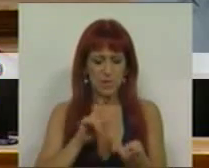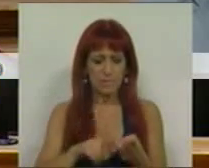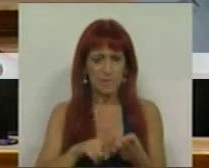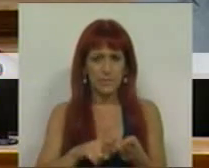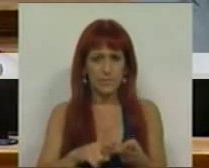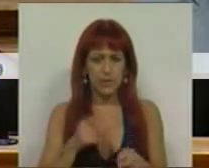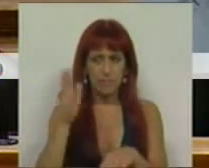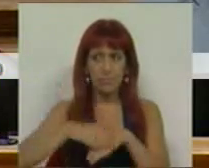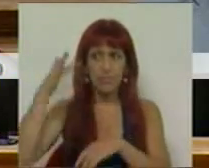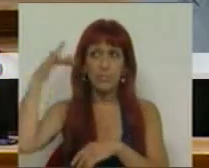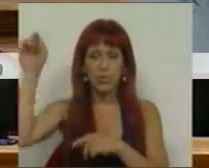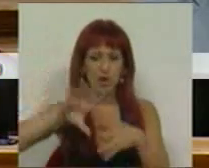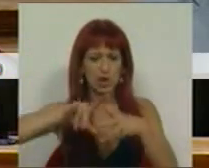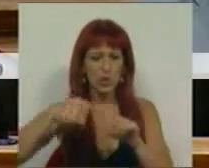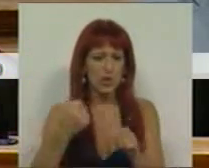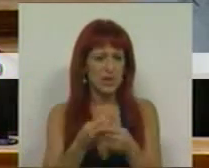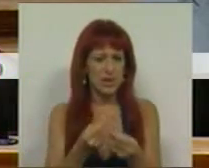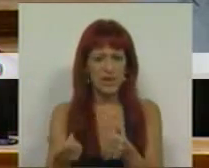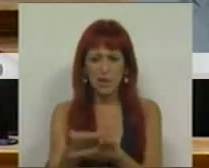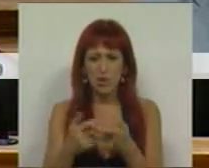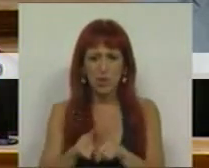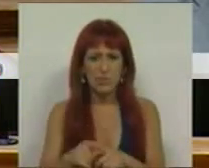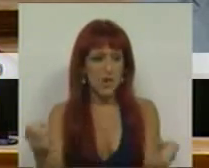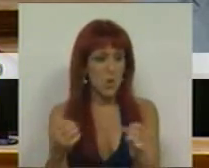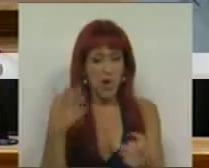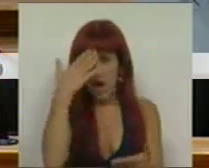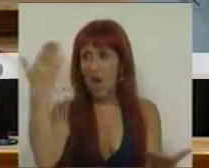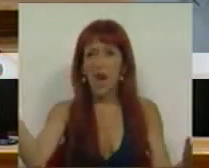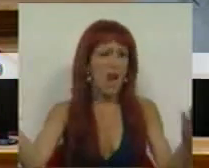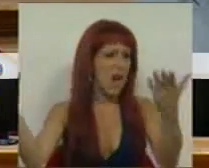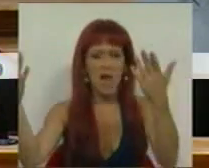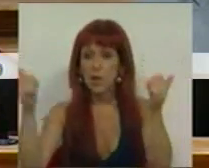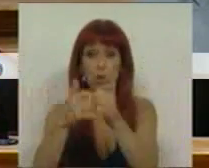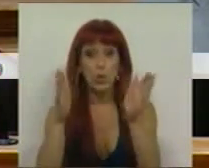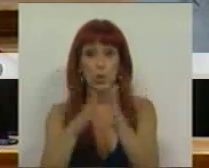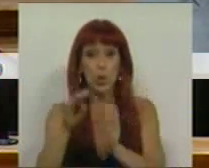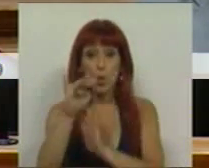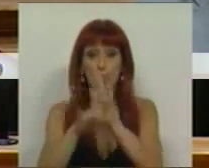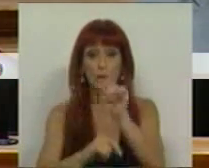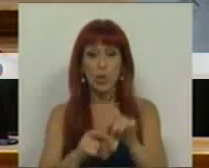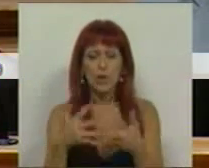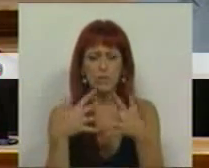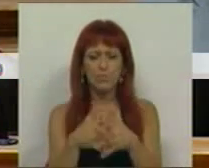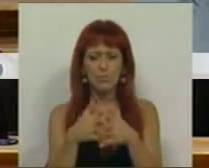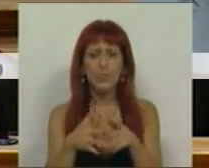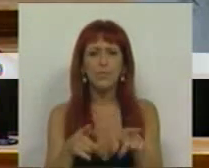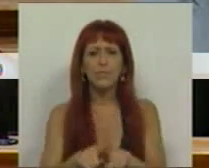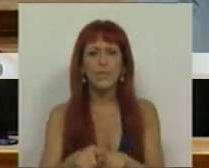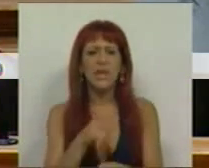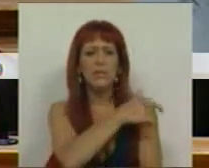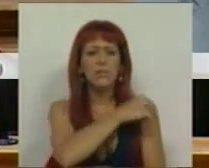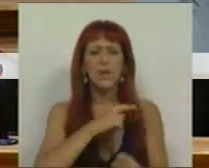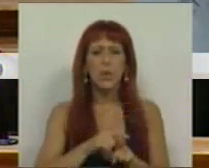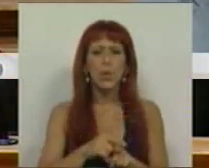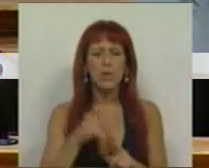empobrecimento, imigração, destruição do tecido económico, ausência de perspectivas, todo o programa foi estruturado em